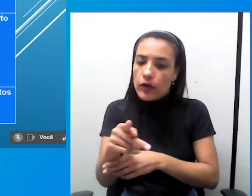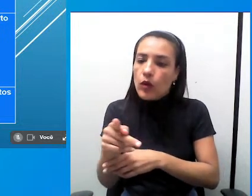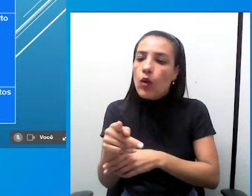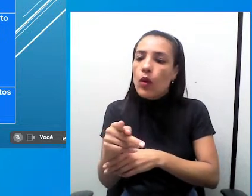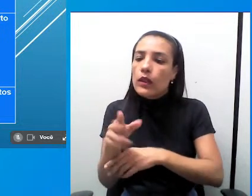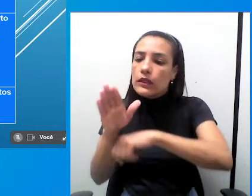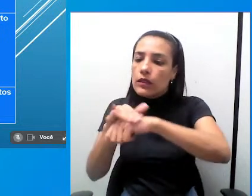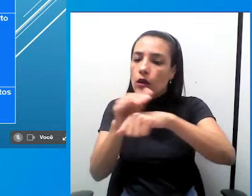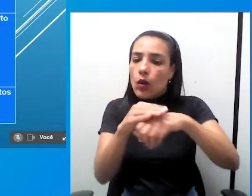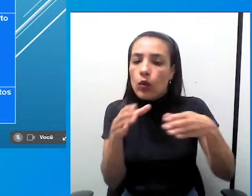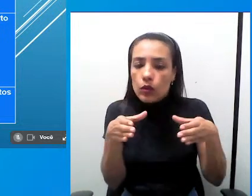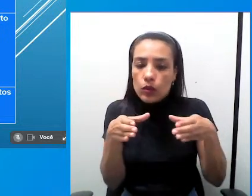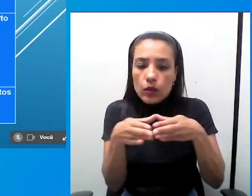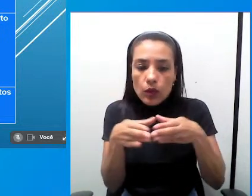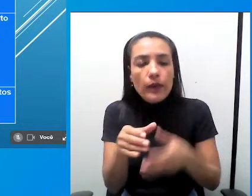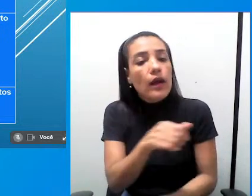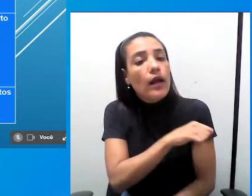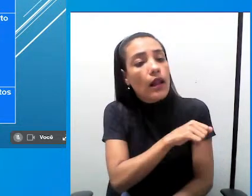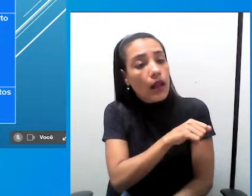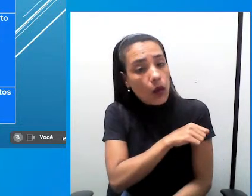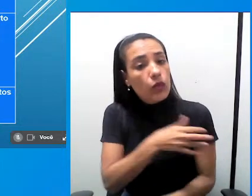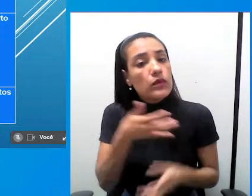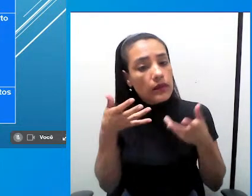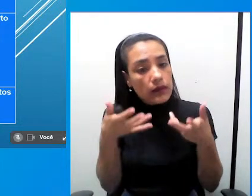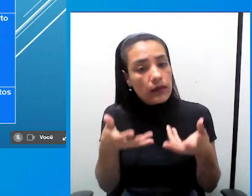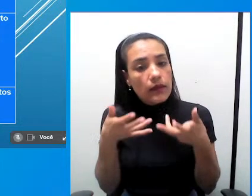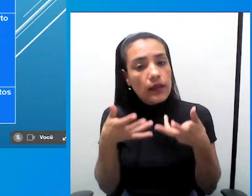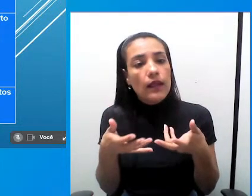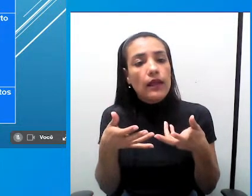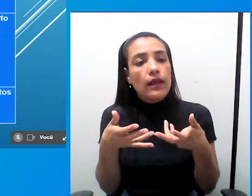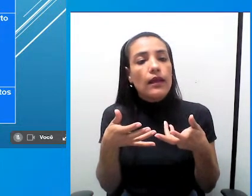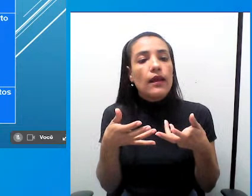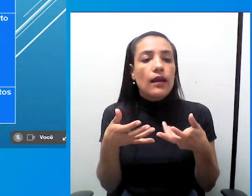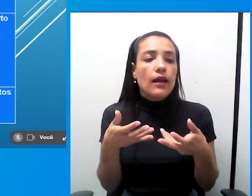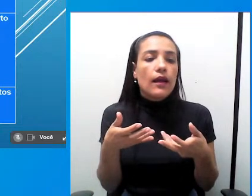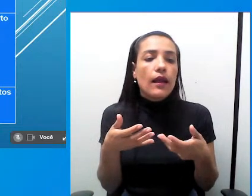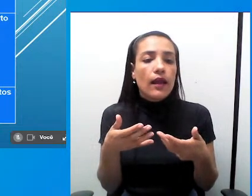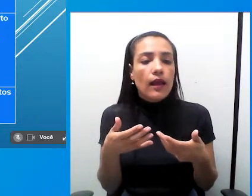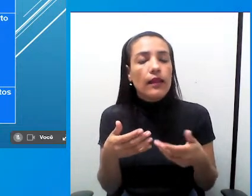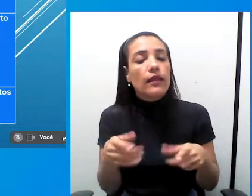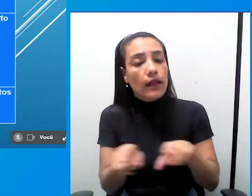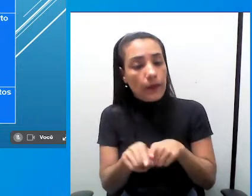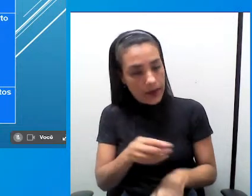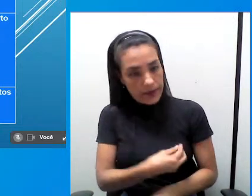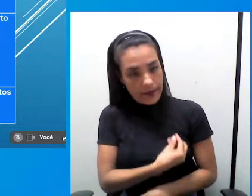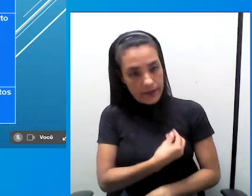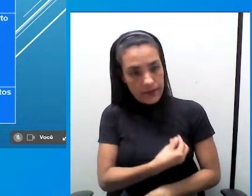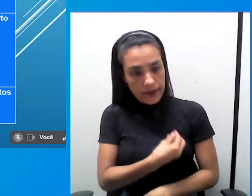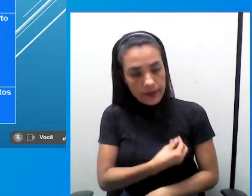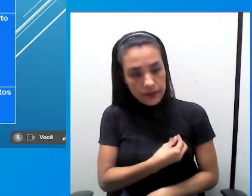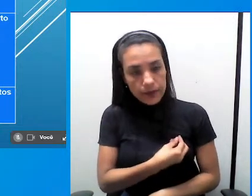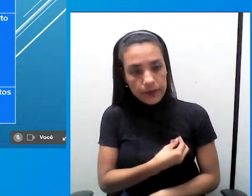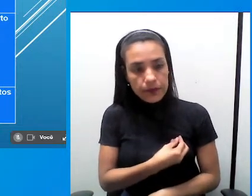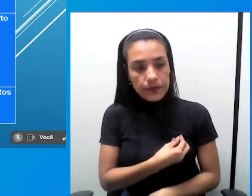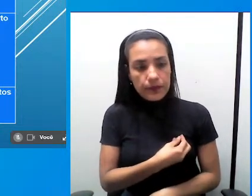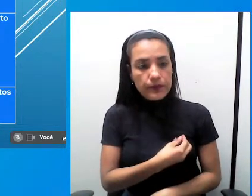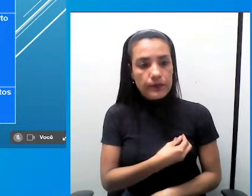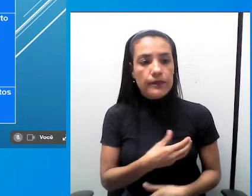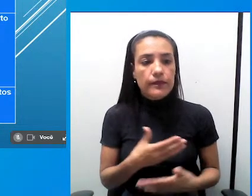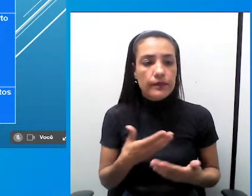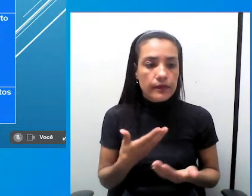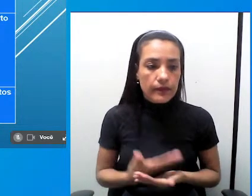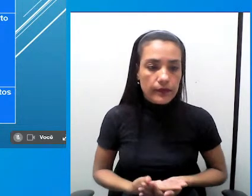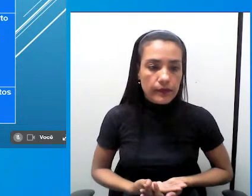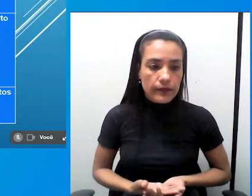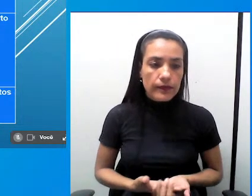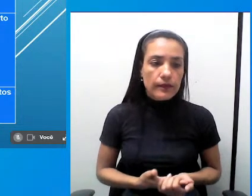que manifestassem interesse no trabalho com esses professores, a gente faria uma divisão dessas atividades e faríamos,